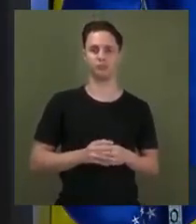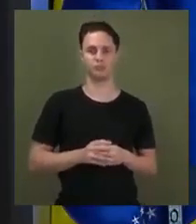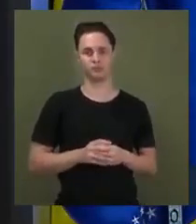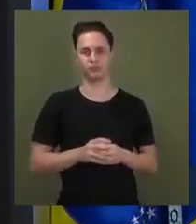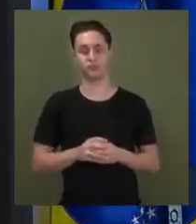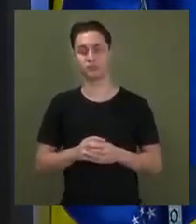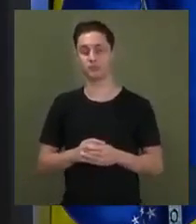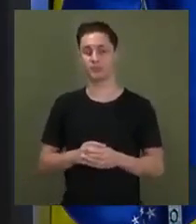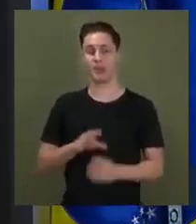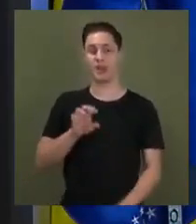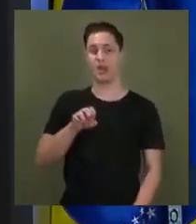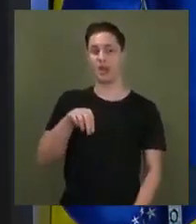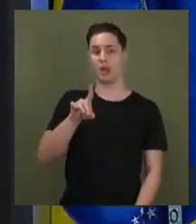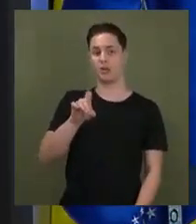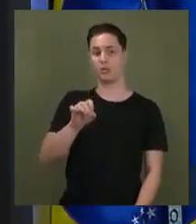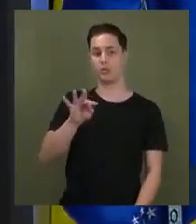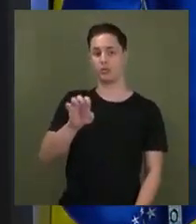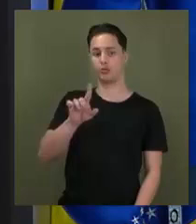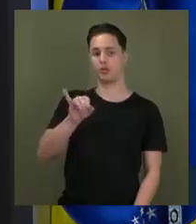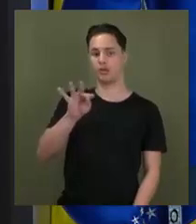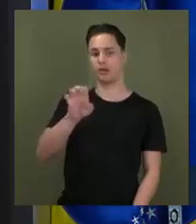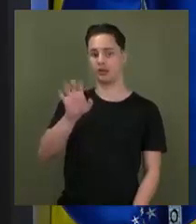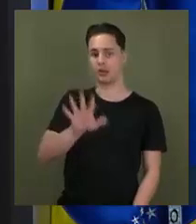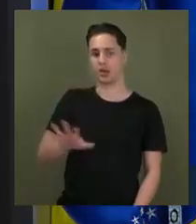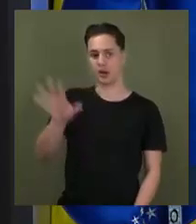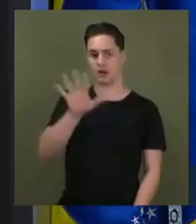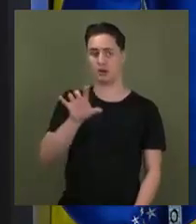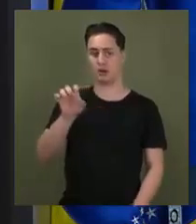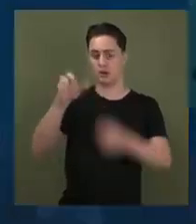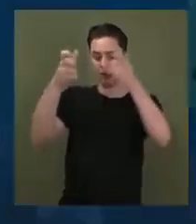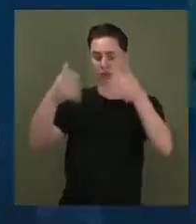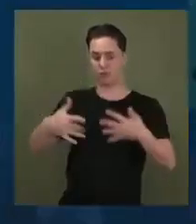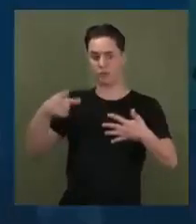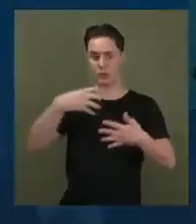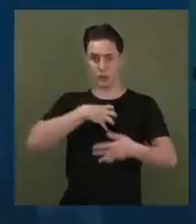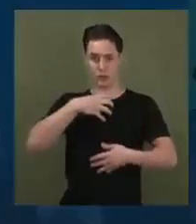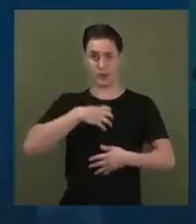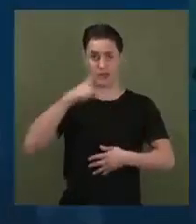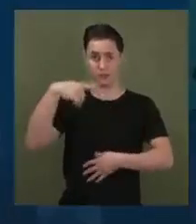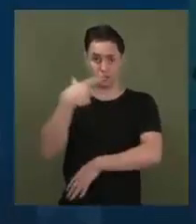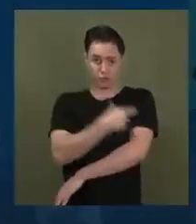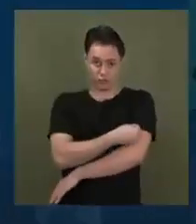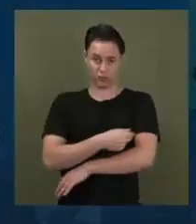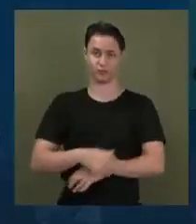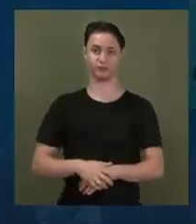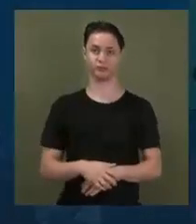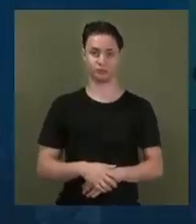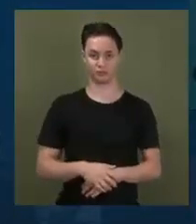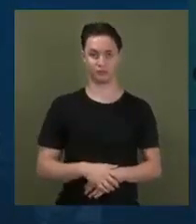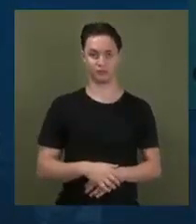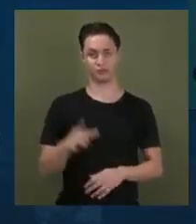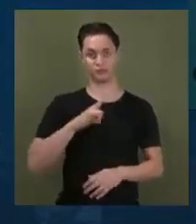A endotelite generalizada é o que explica todos os sintomas pós-inoculações, ditas